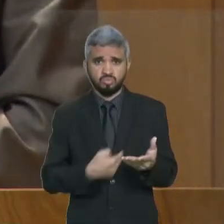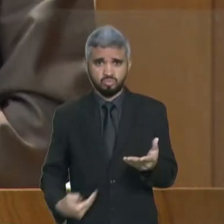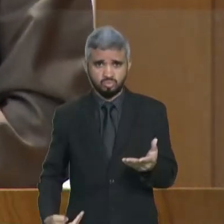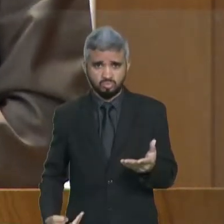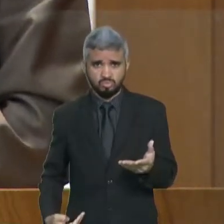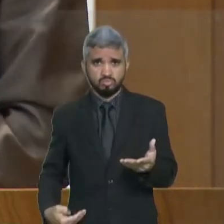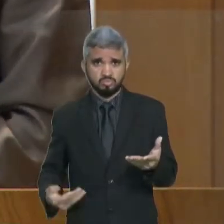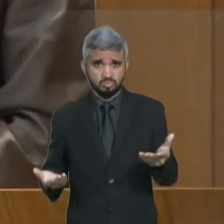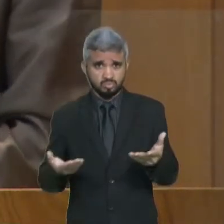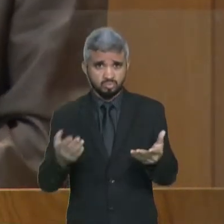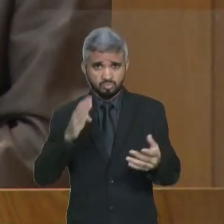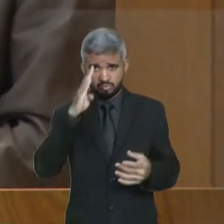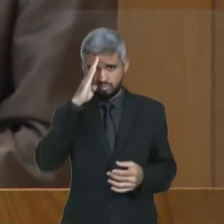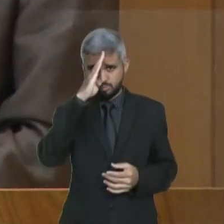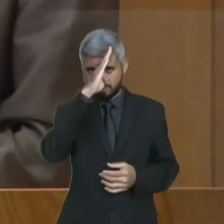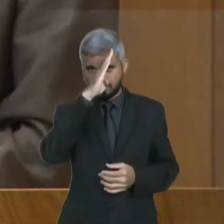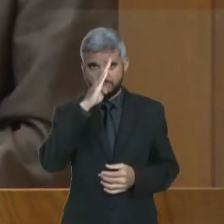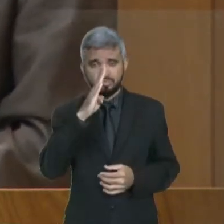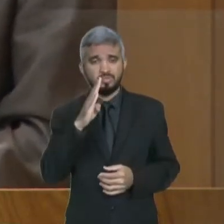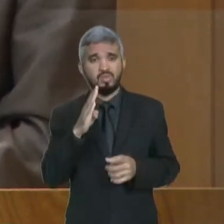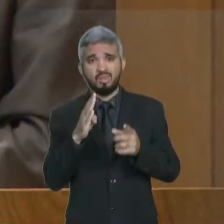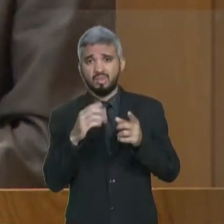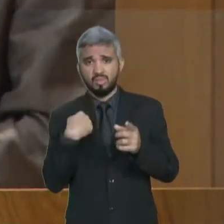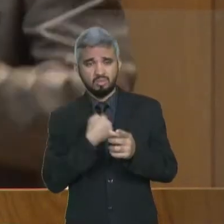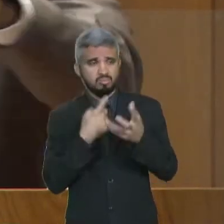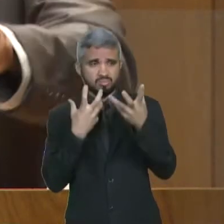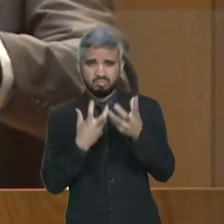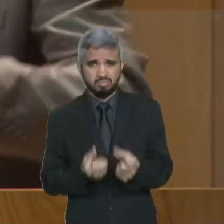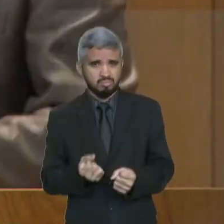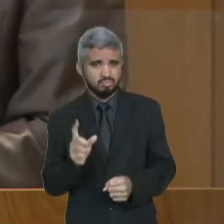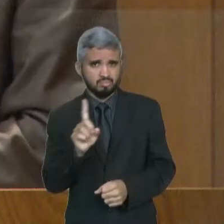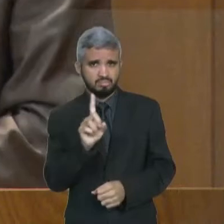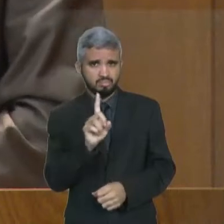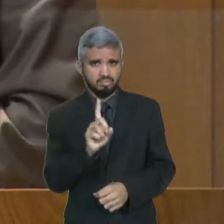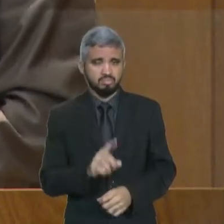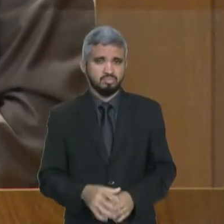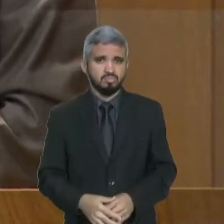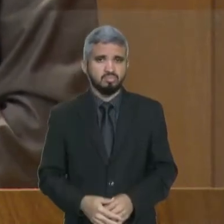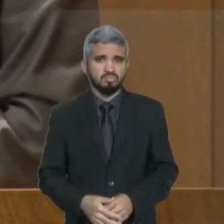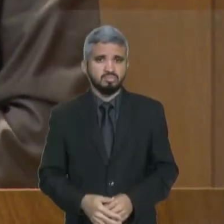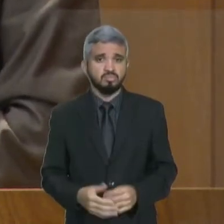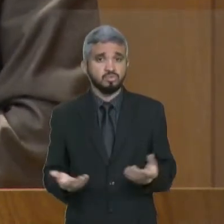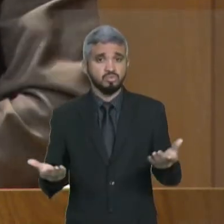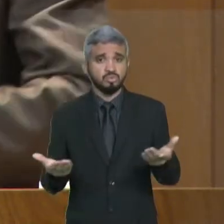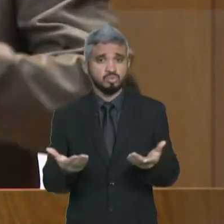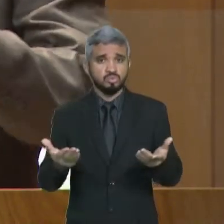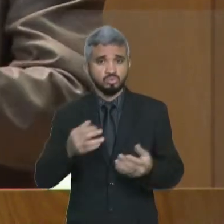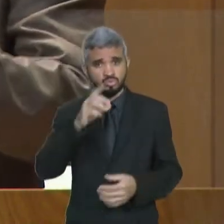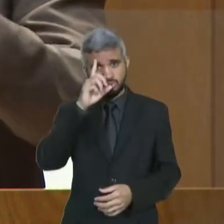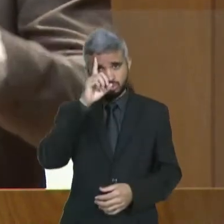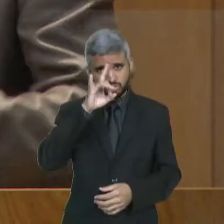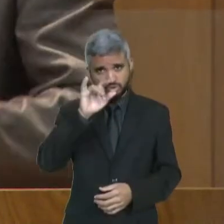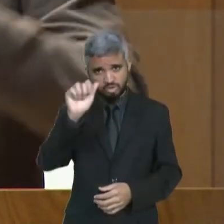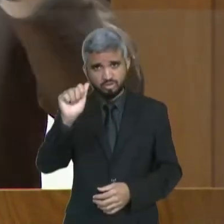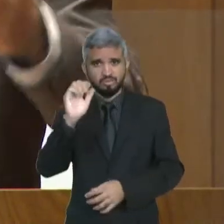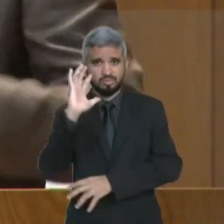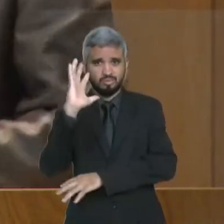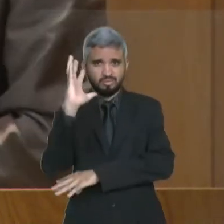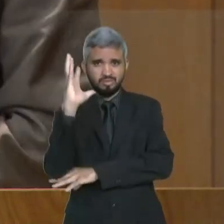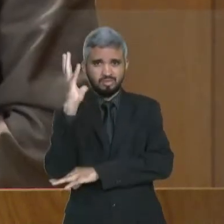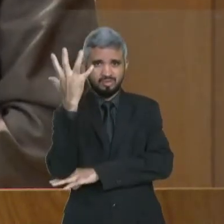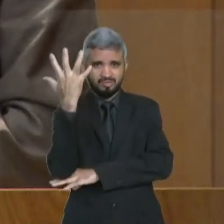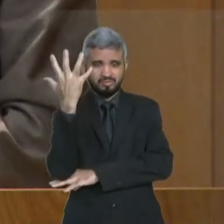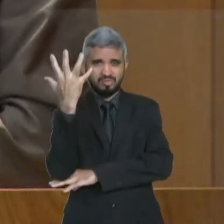com os interesses expectativas do povo hoje dia da árvore eu poderia ser um dia de